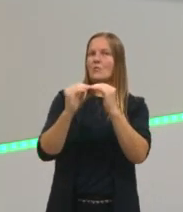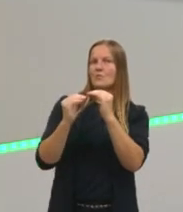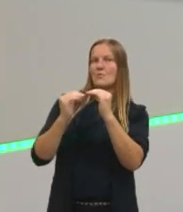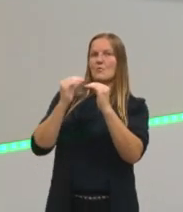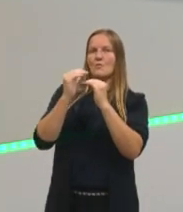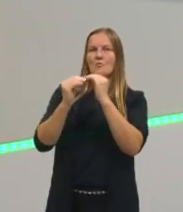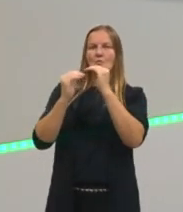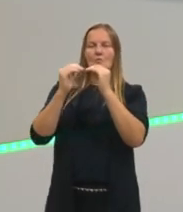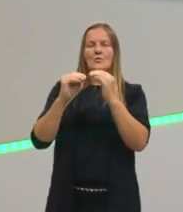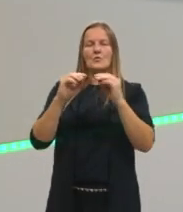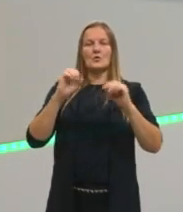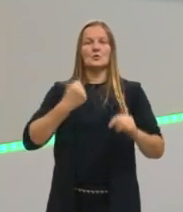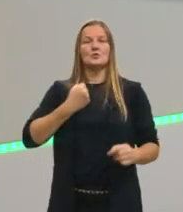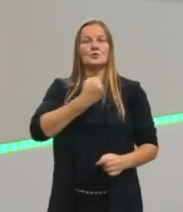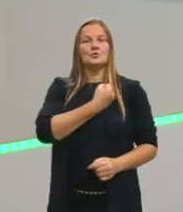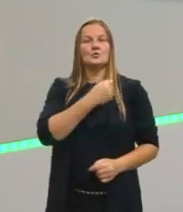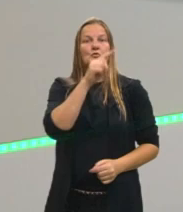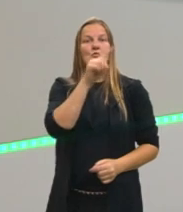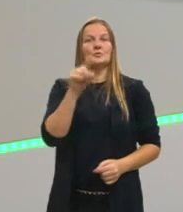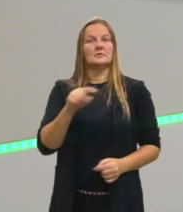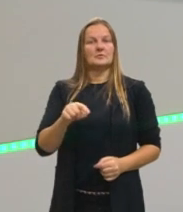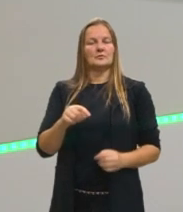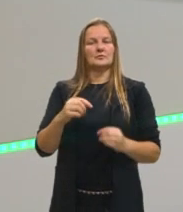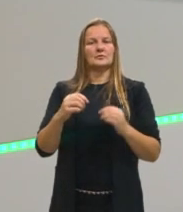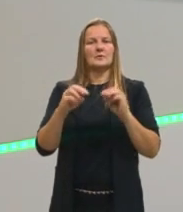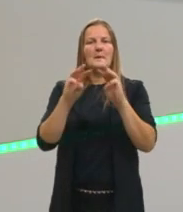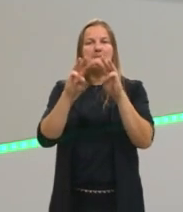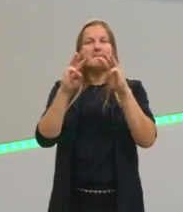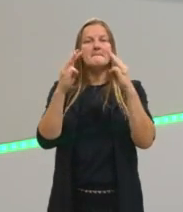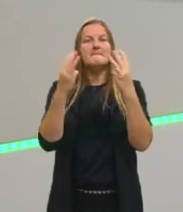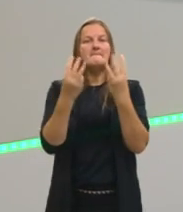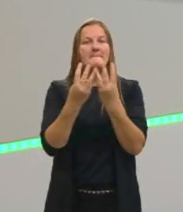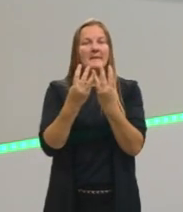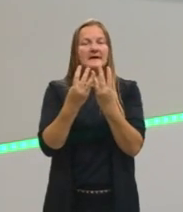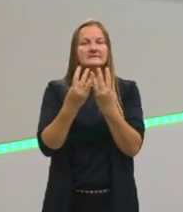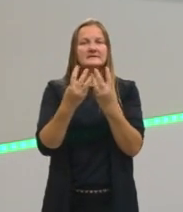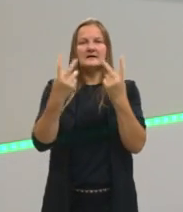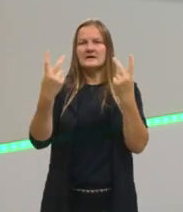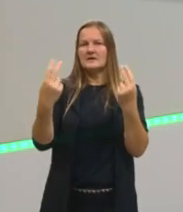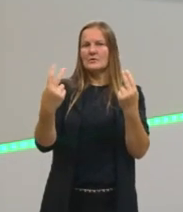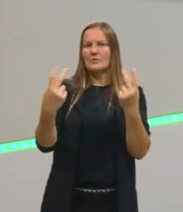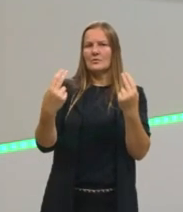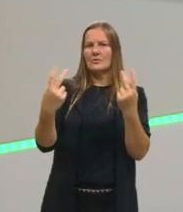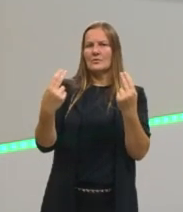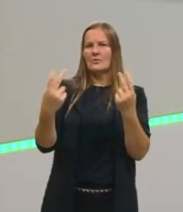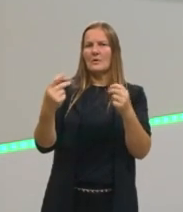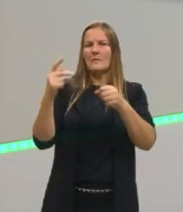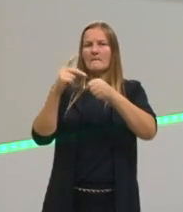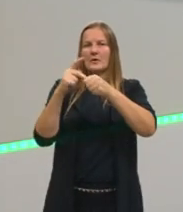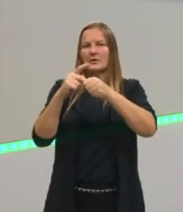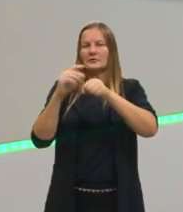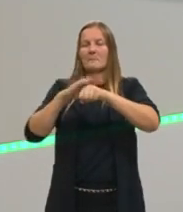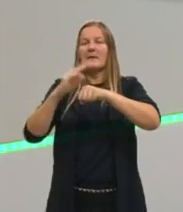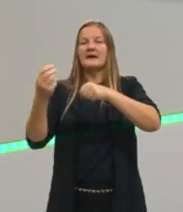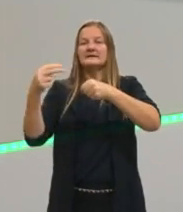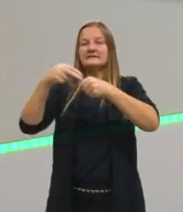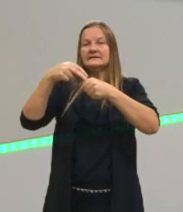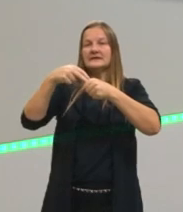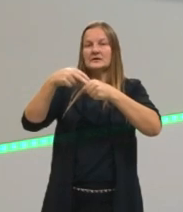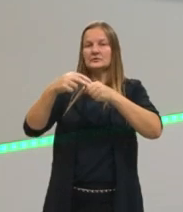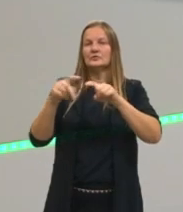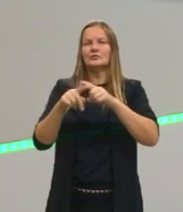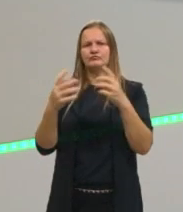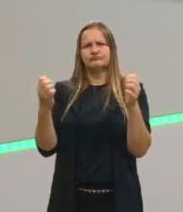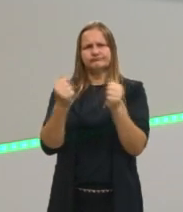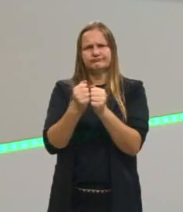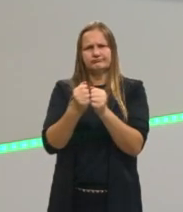do número atômico mas nós lembrarmos que a massa atômica = prótons mais nêutrons e que o número atômico